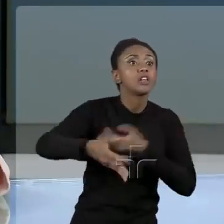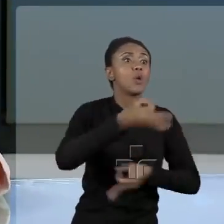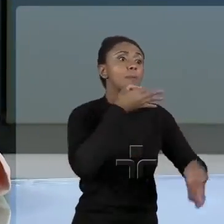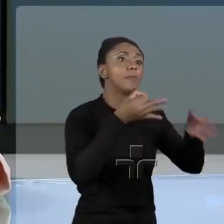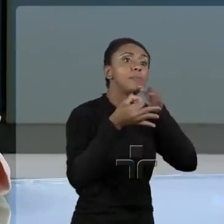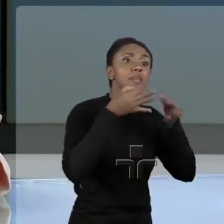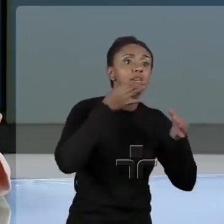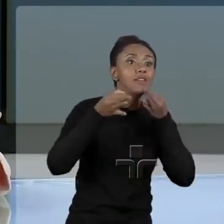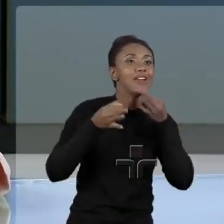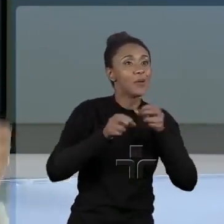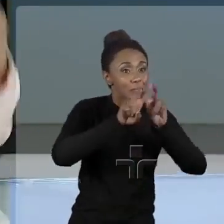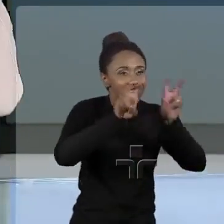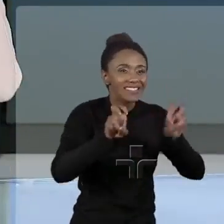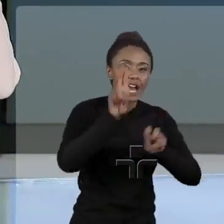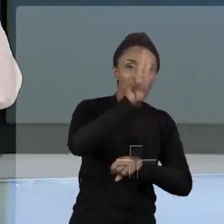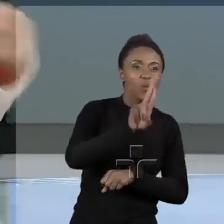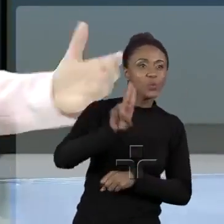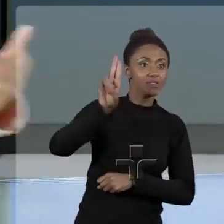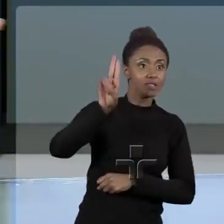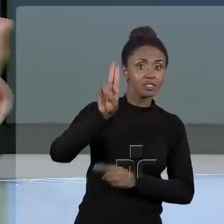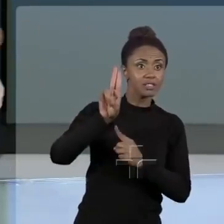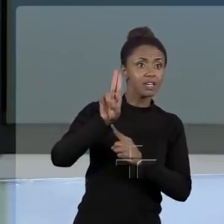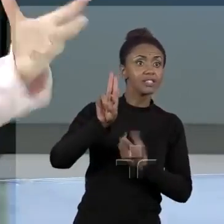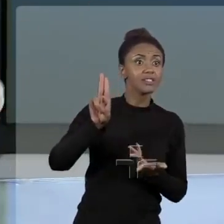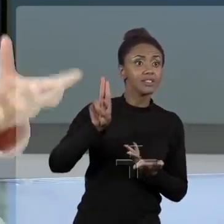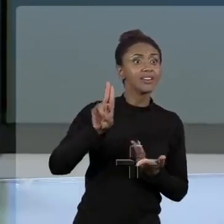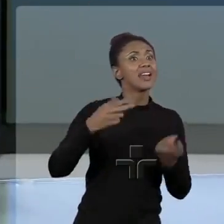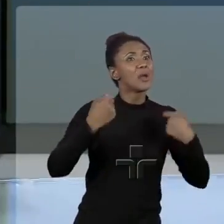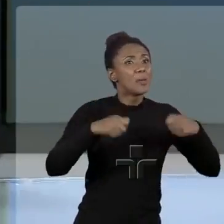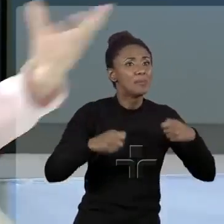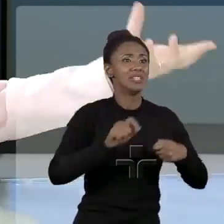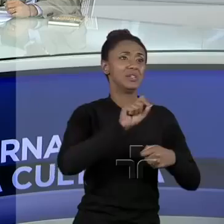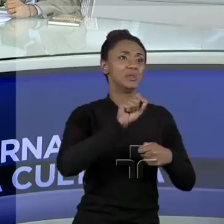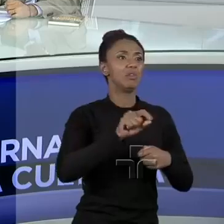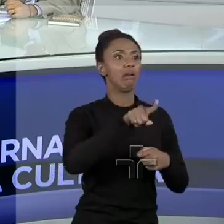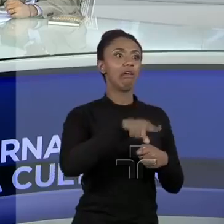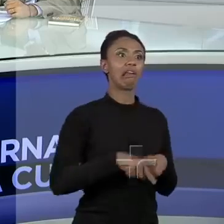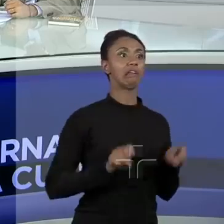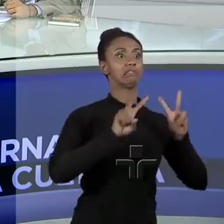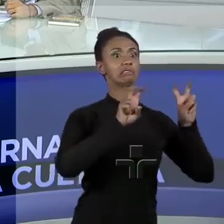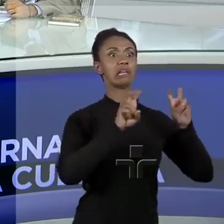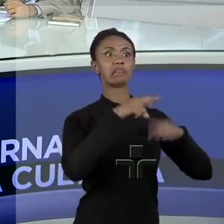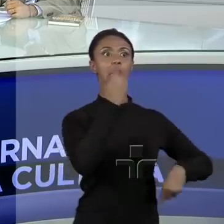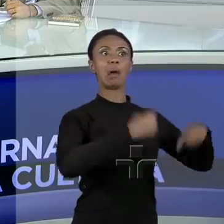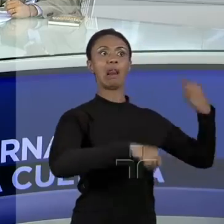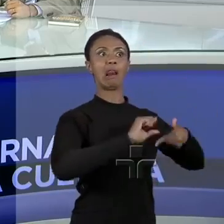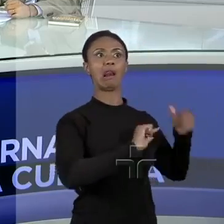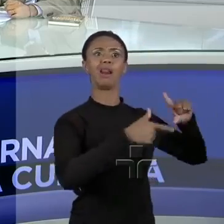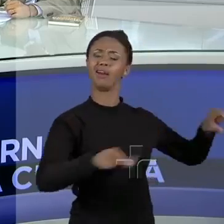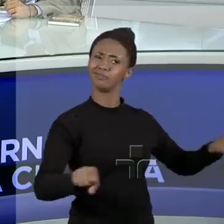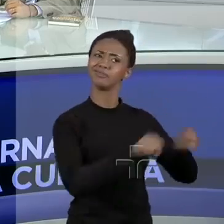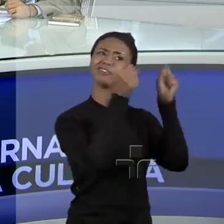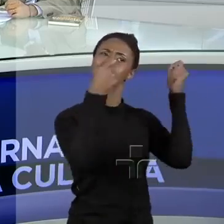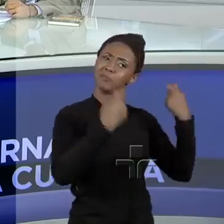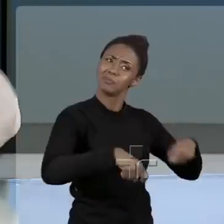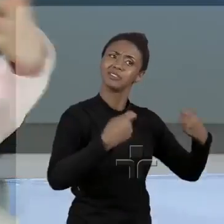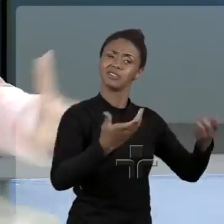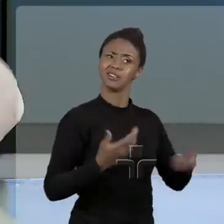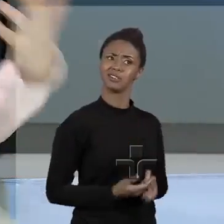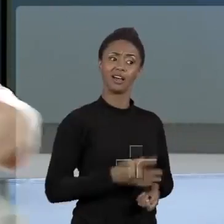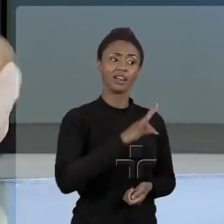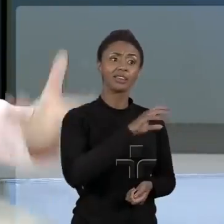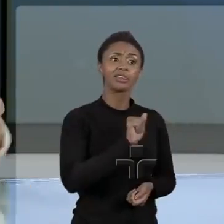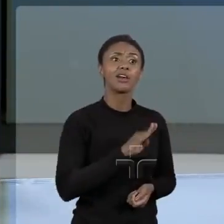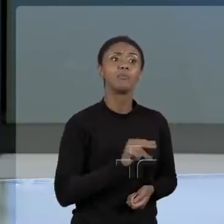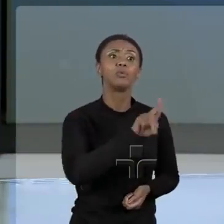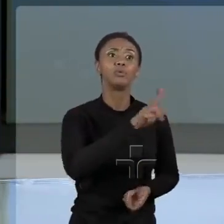questão da universidade. Né? A gente tem que quebrar esses tabus mesmo. Né? São tabus. A mistura, em